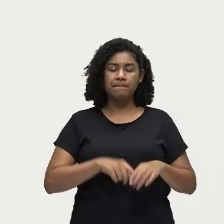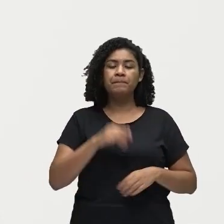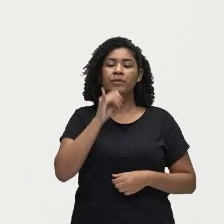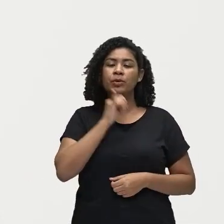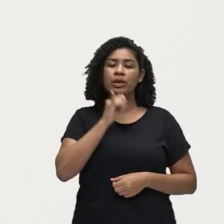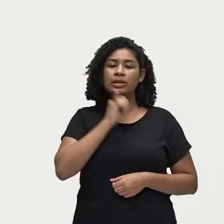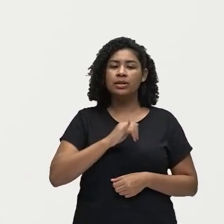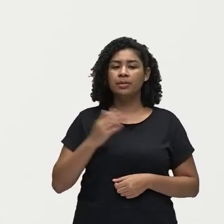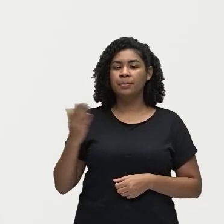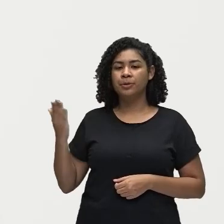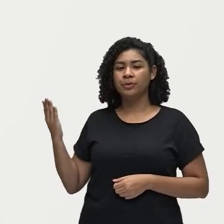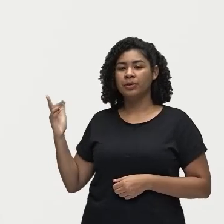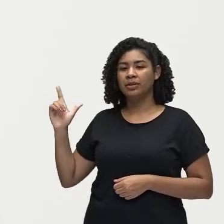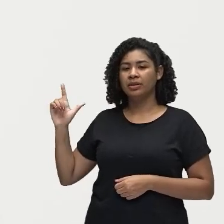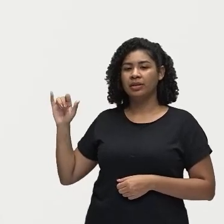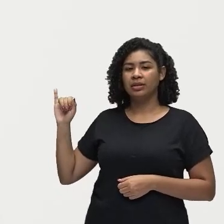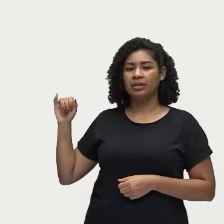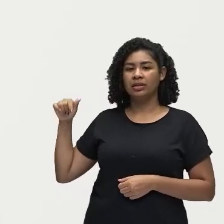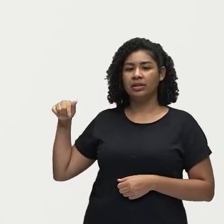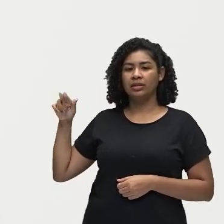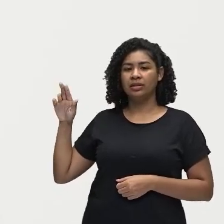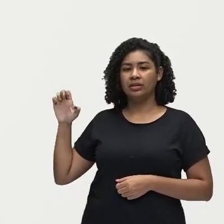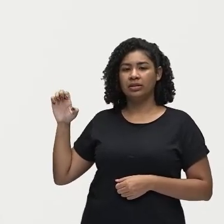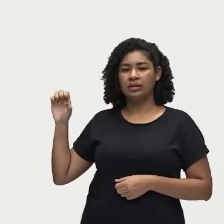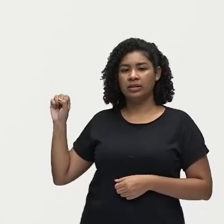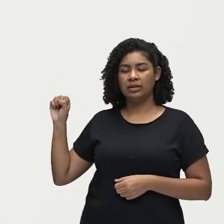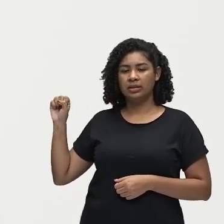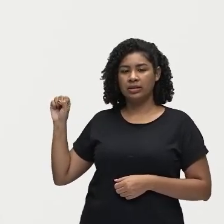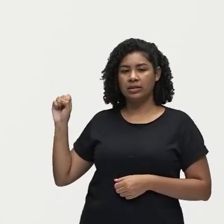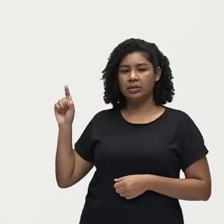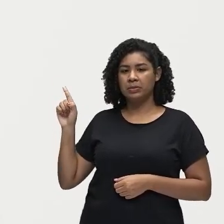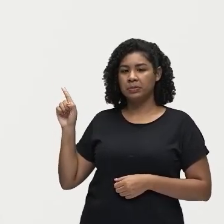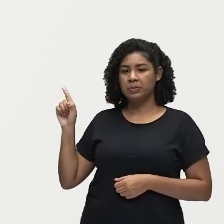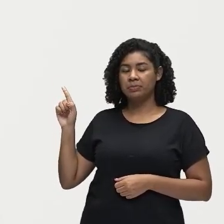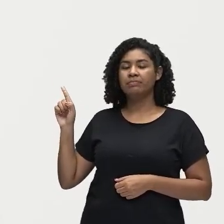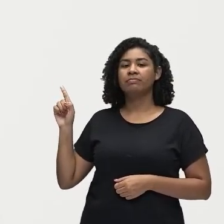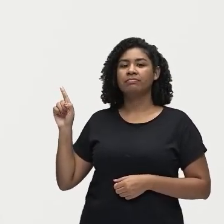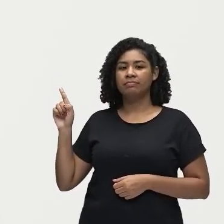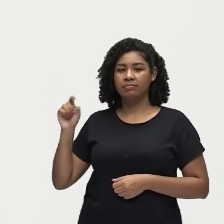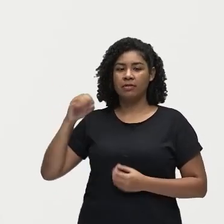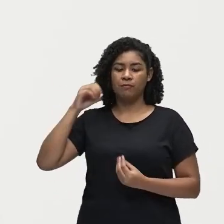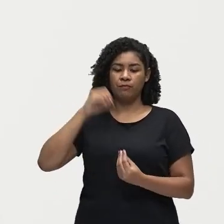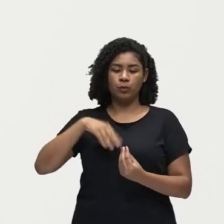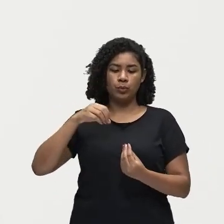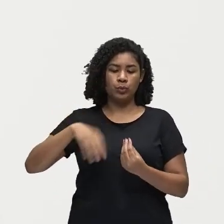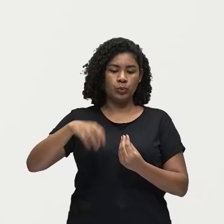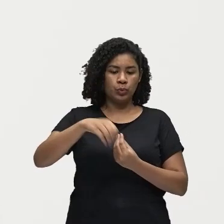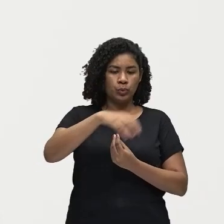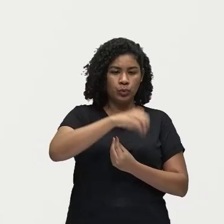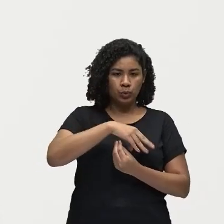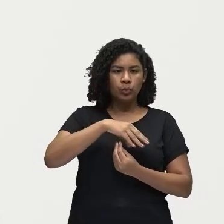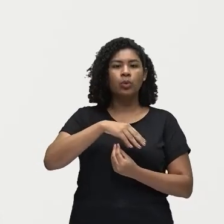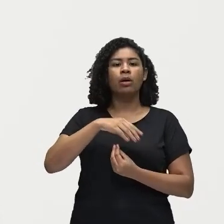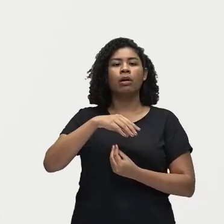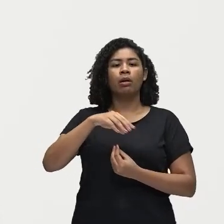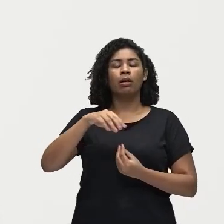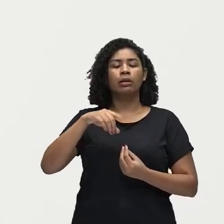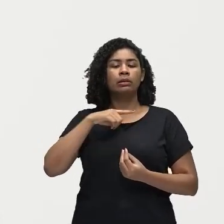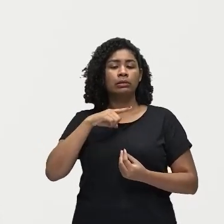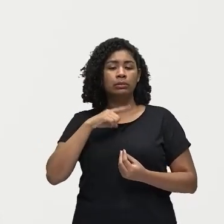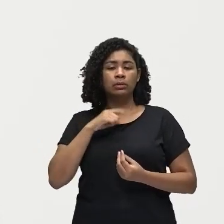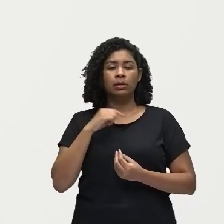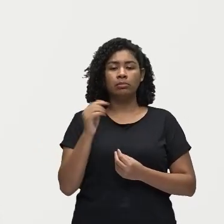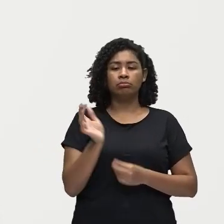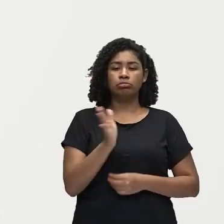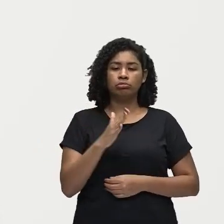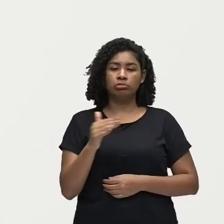os líquens, que é uma associação de alga e fungo. Eles vivem juntos, um ajuda o